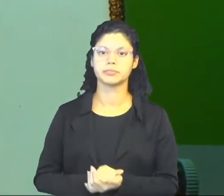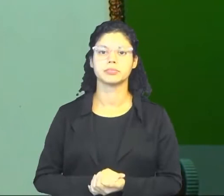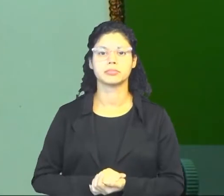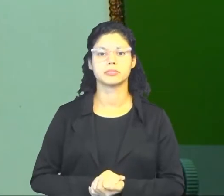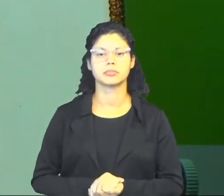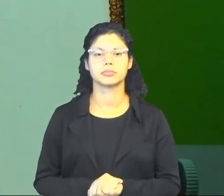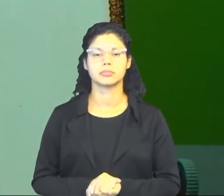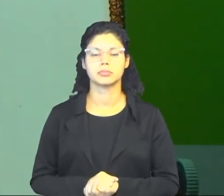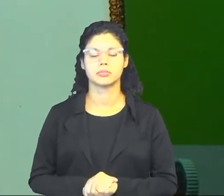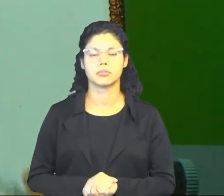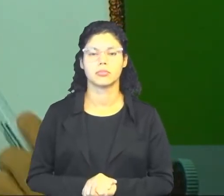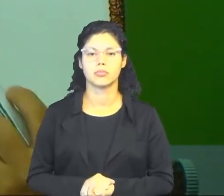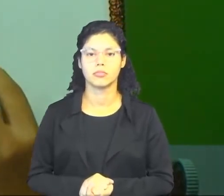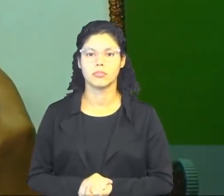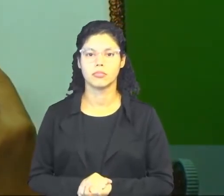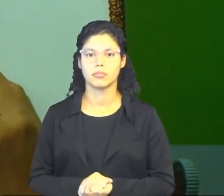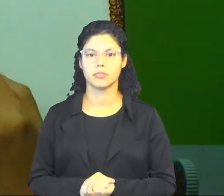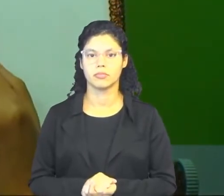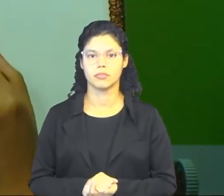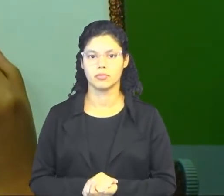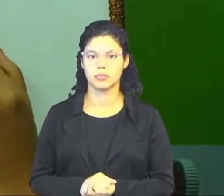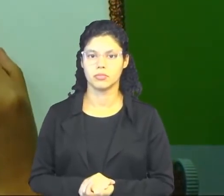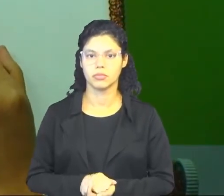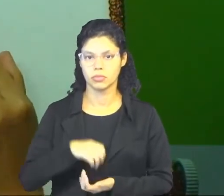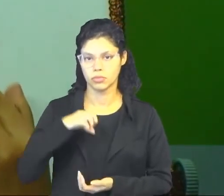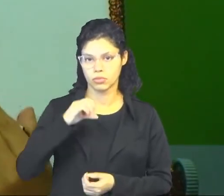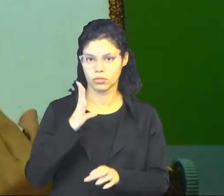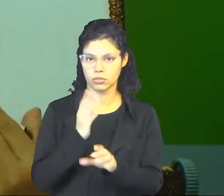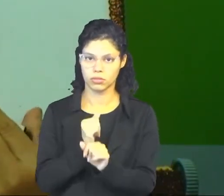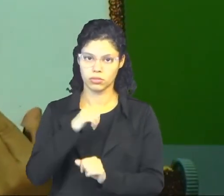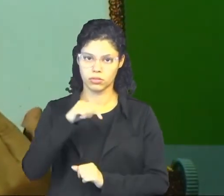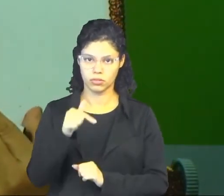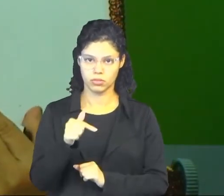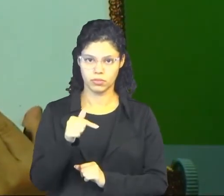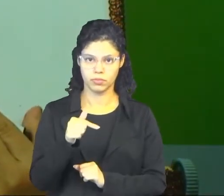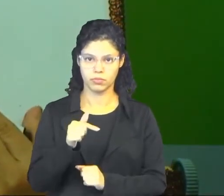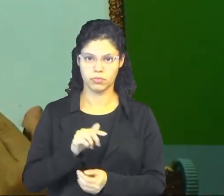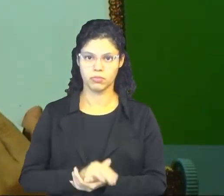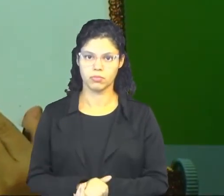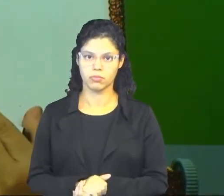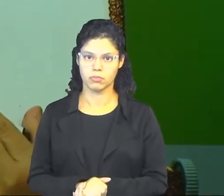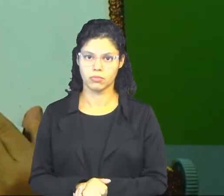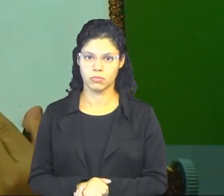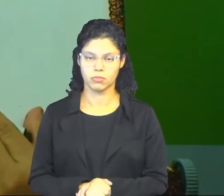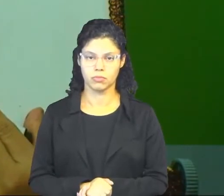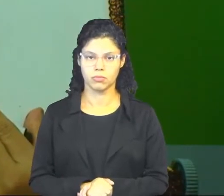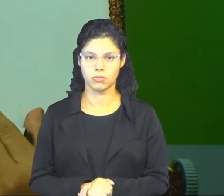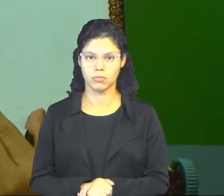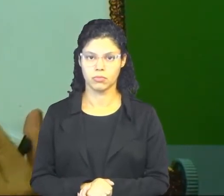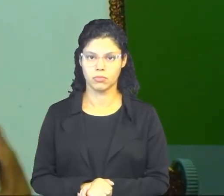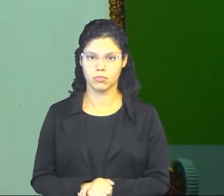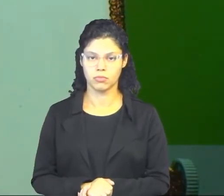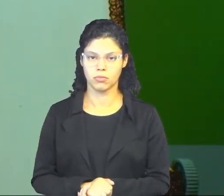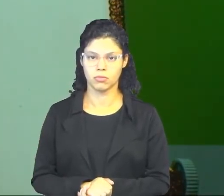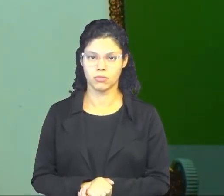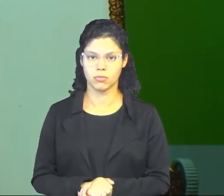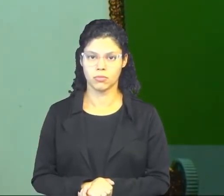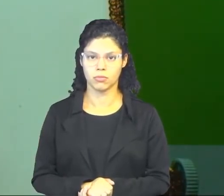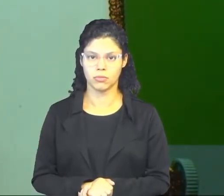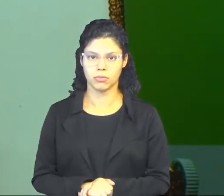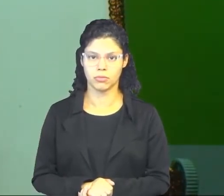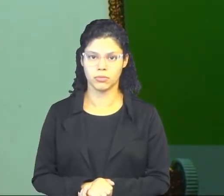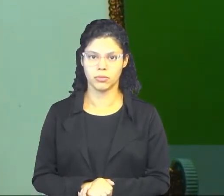solicitada, tá? Aí eu começo a conta, ó. 9 mais 7, ok? 9 mais